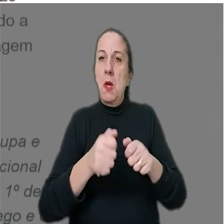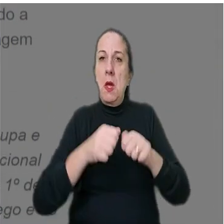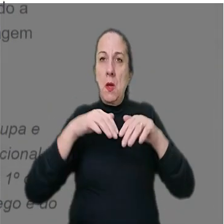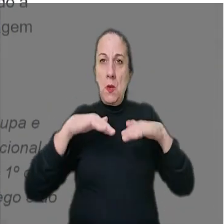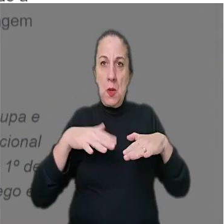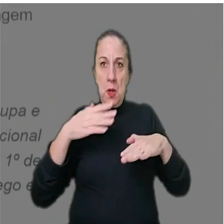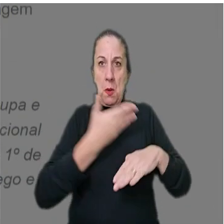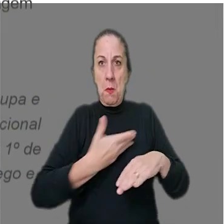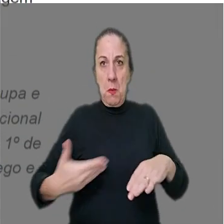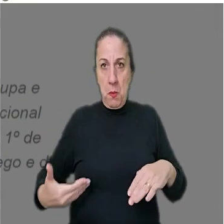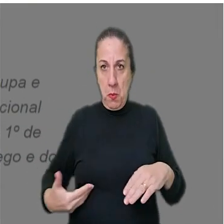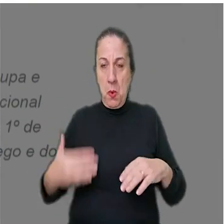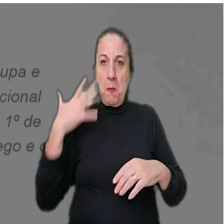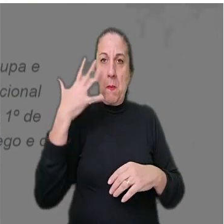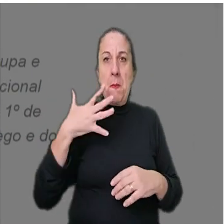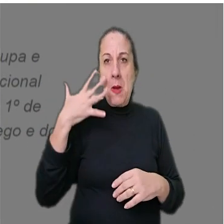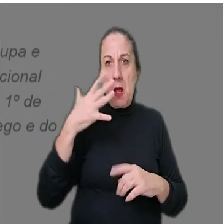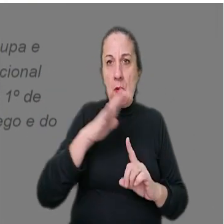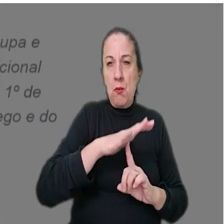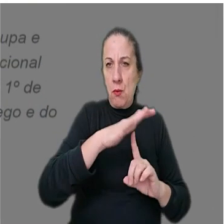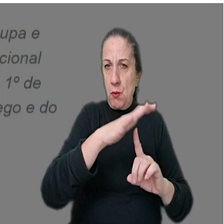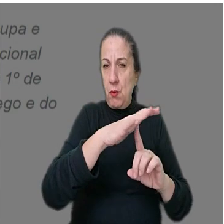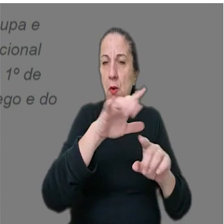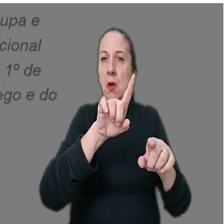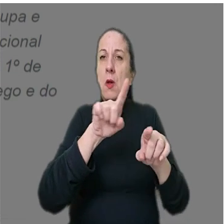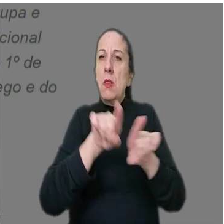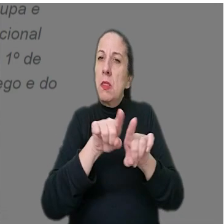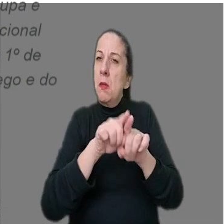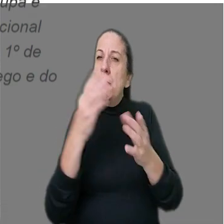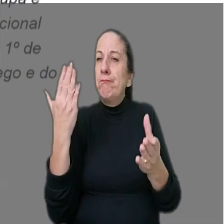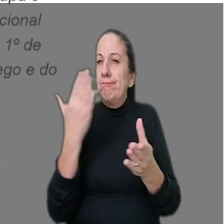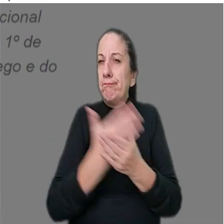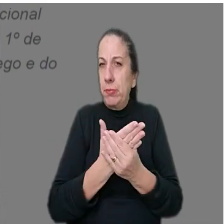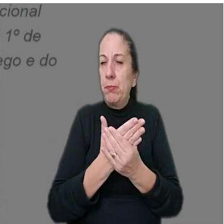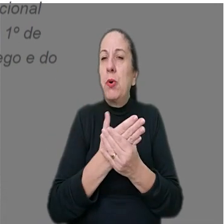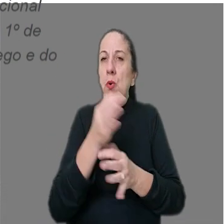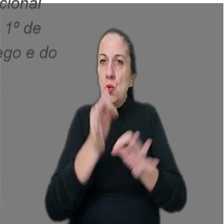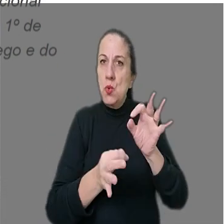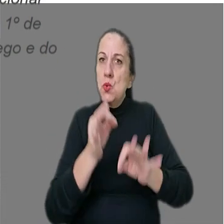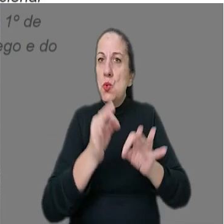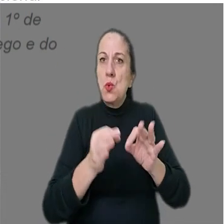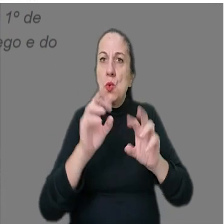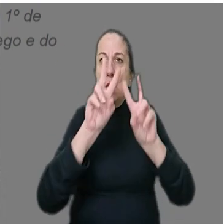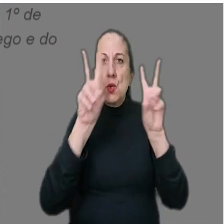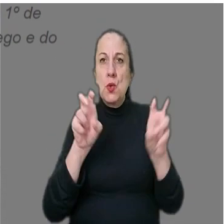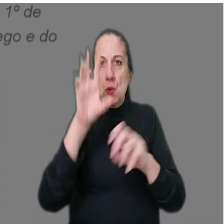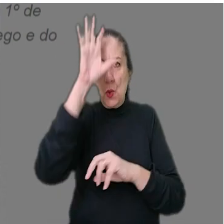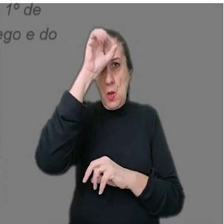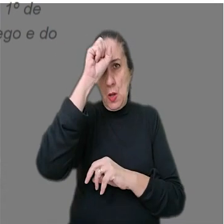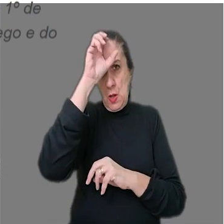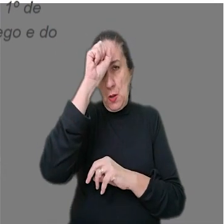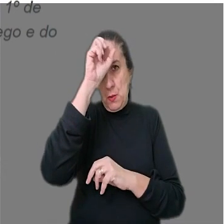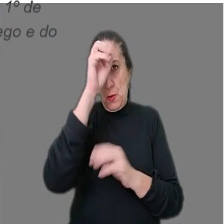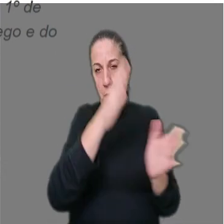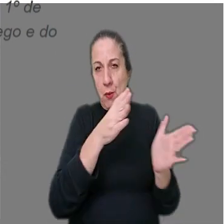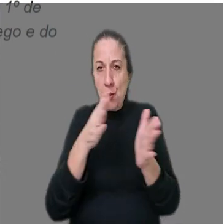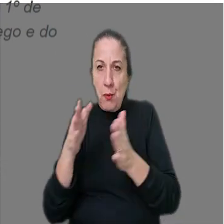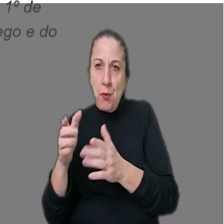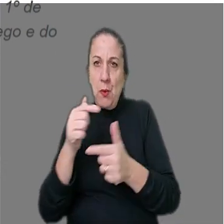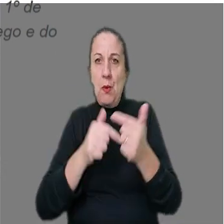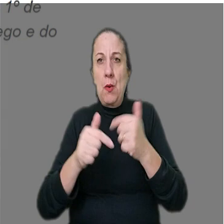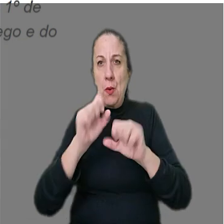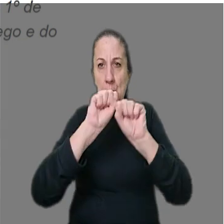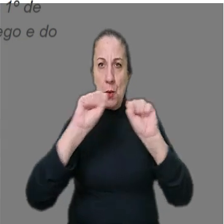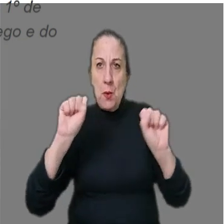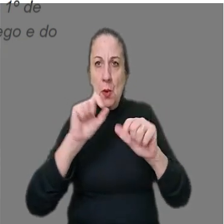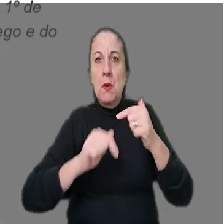audiências públicas, palestras, feirões, além de um mutirão de julgamentos de processos sobre aprendizagem nas varas e